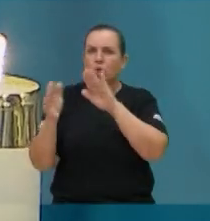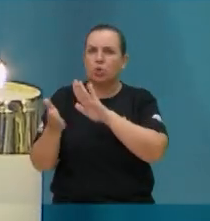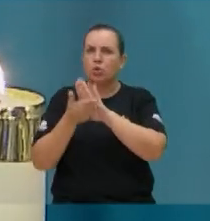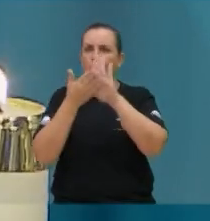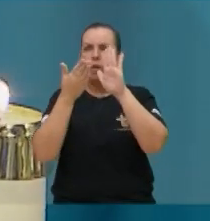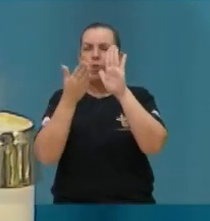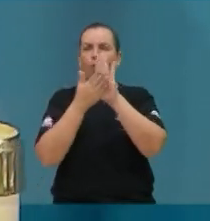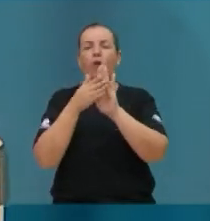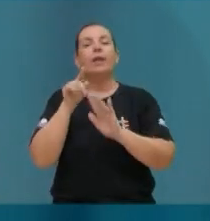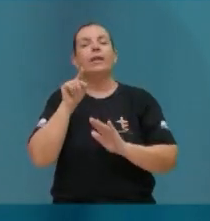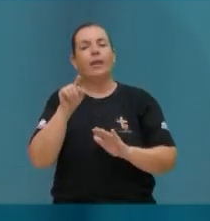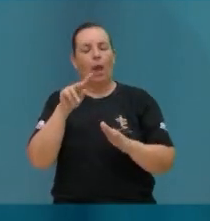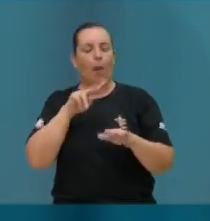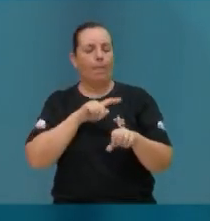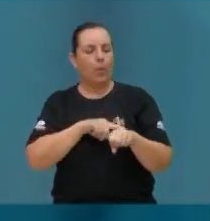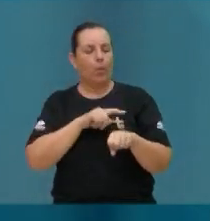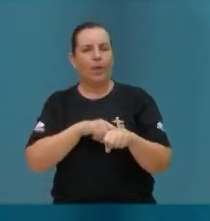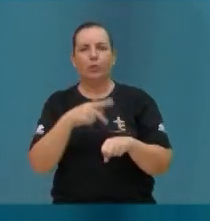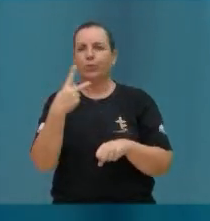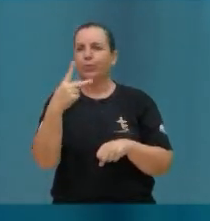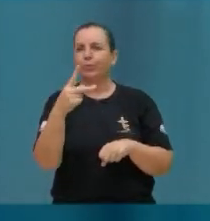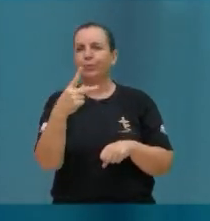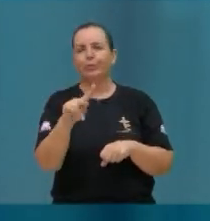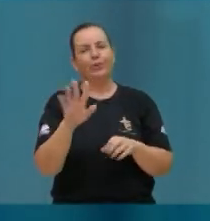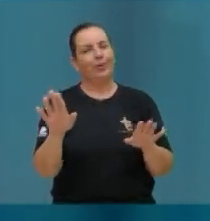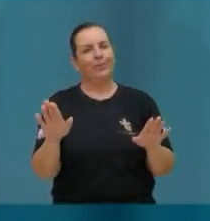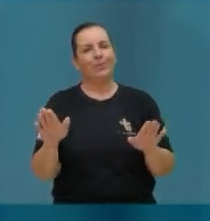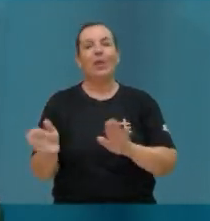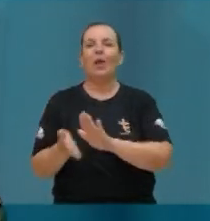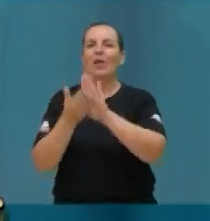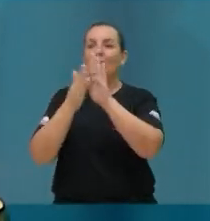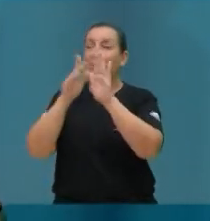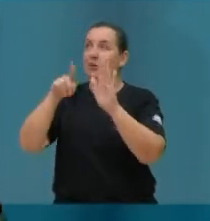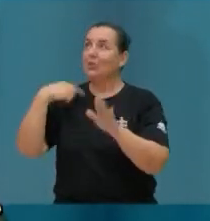que é o momento todo seu. Louvado